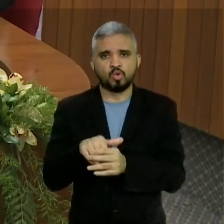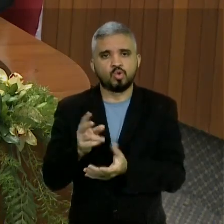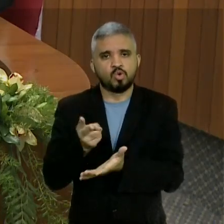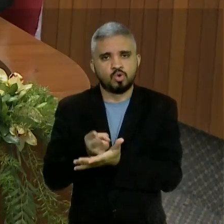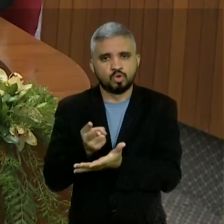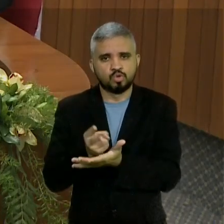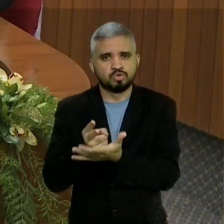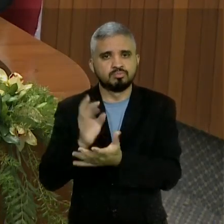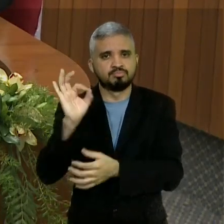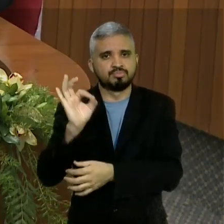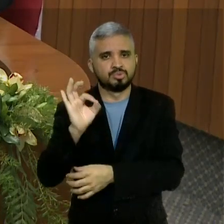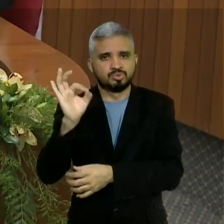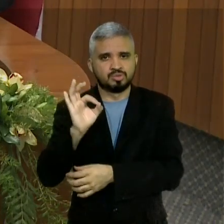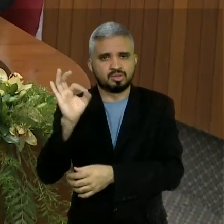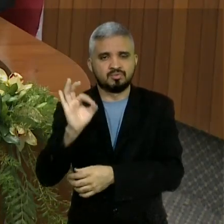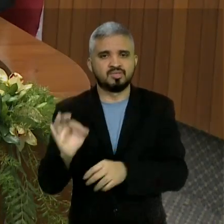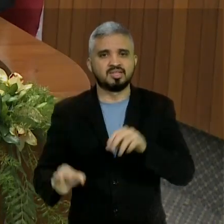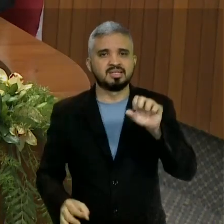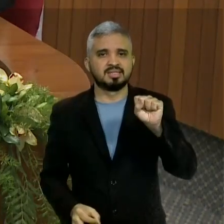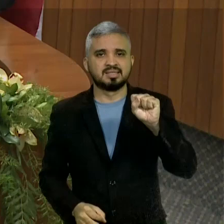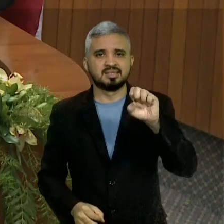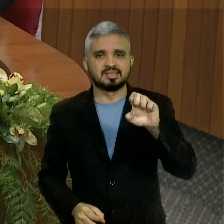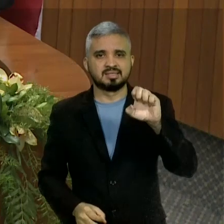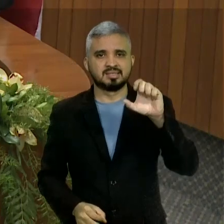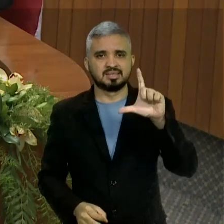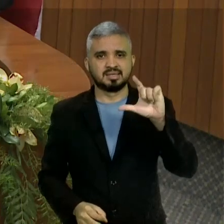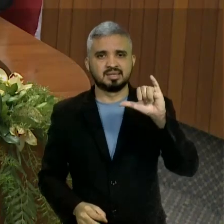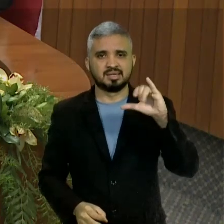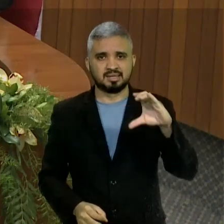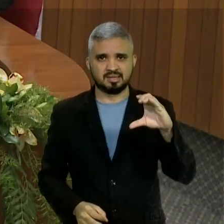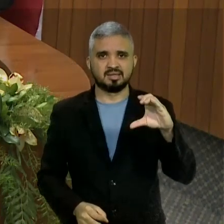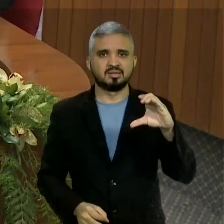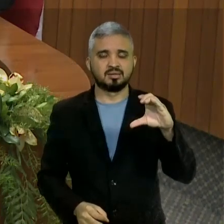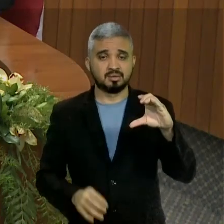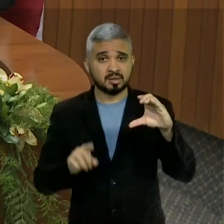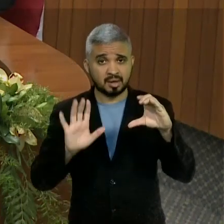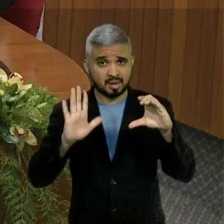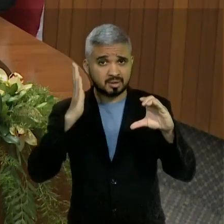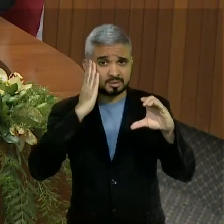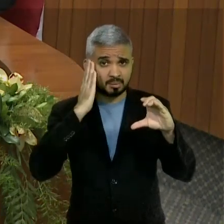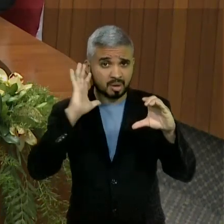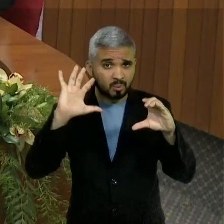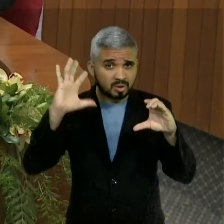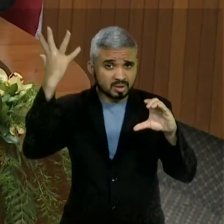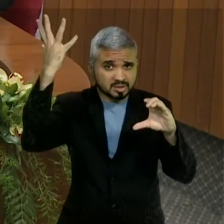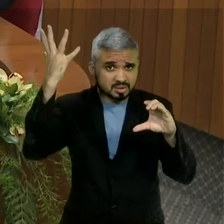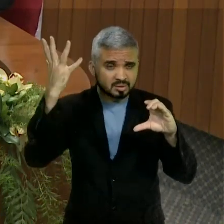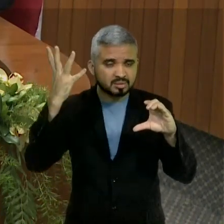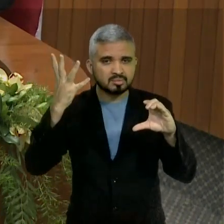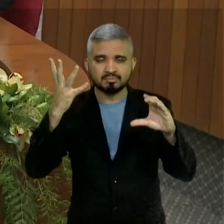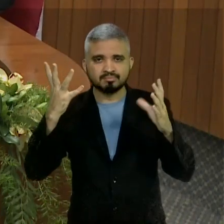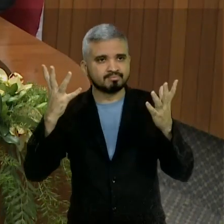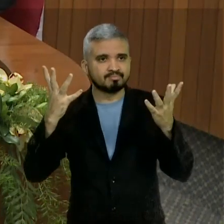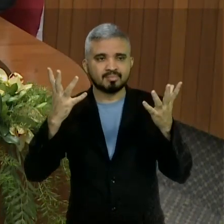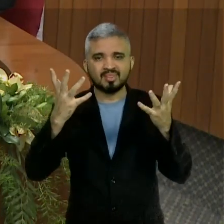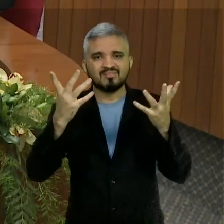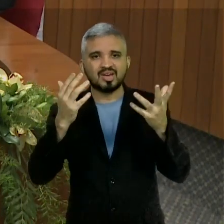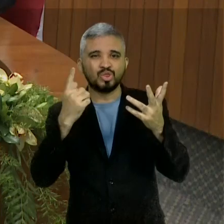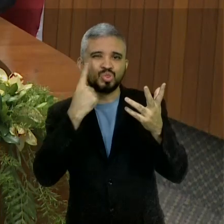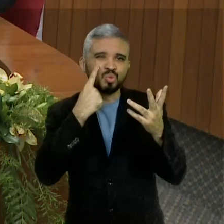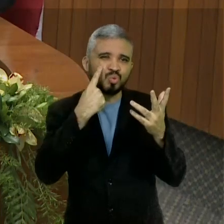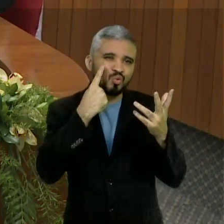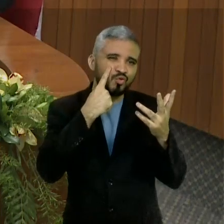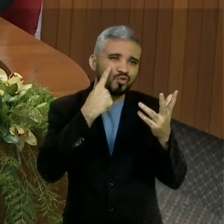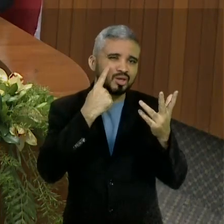ata incertezas em relação ao futuro da economia fuga de capitais 40 bilhões de